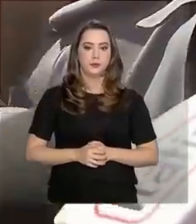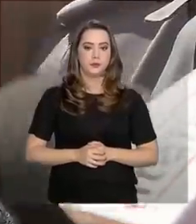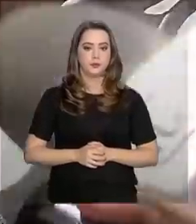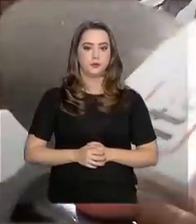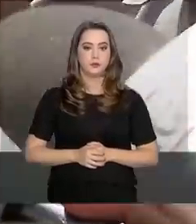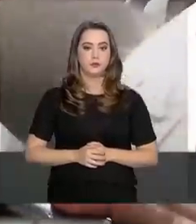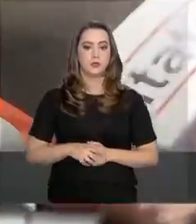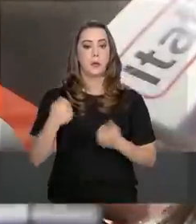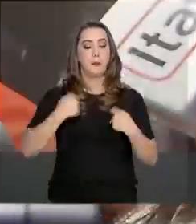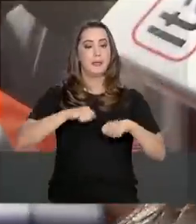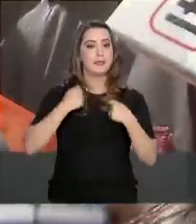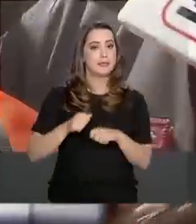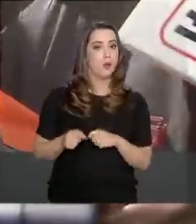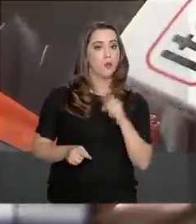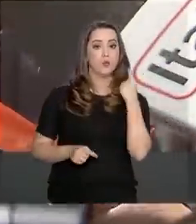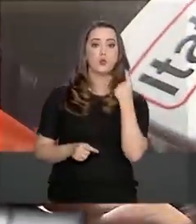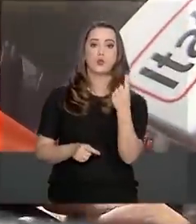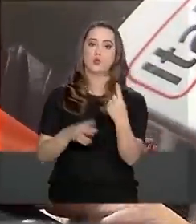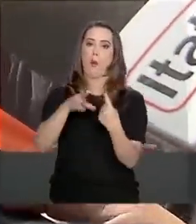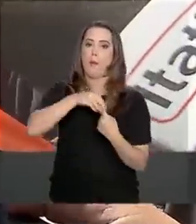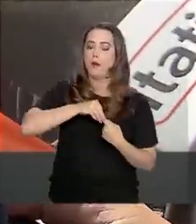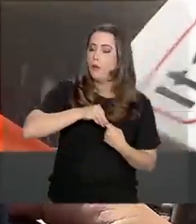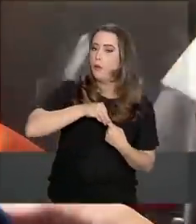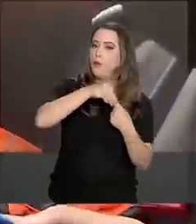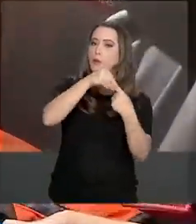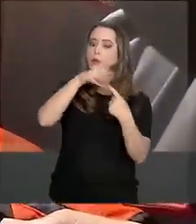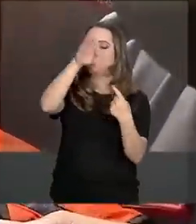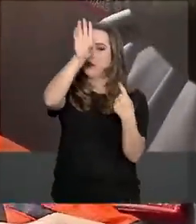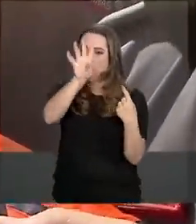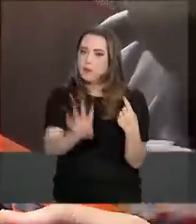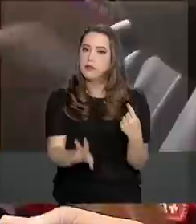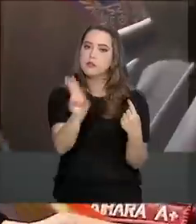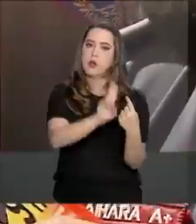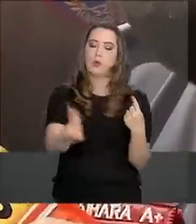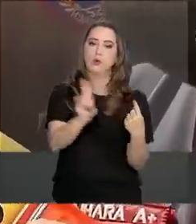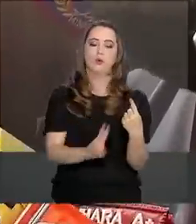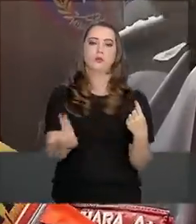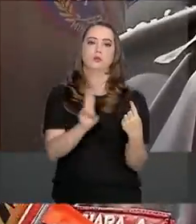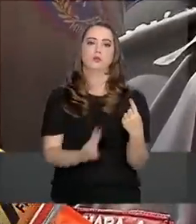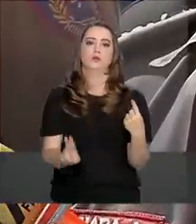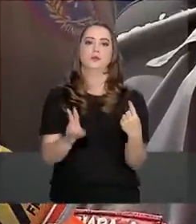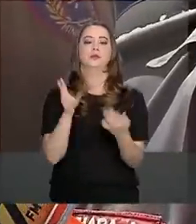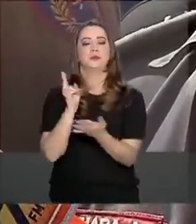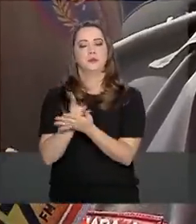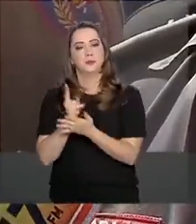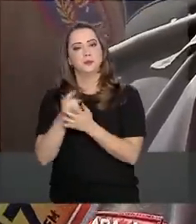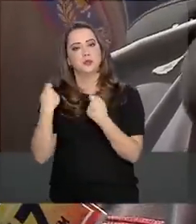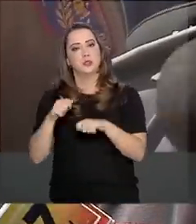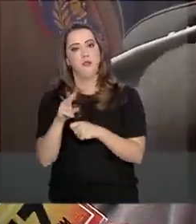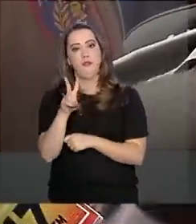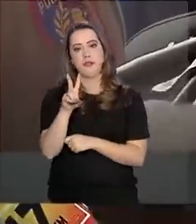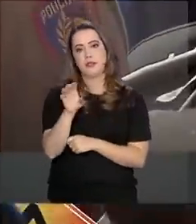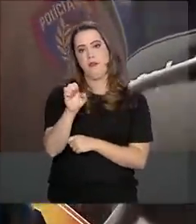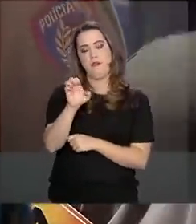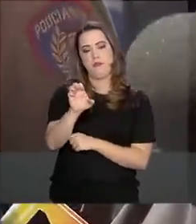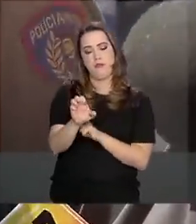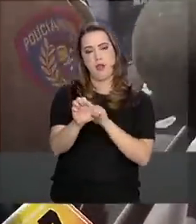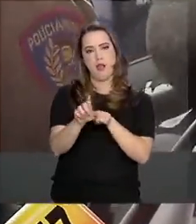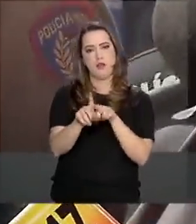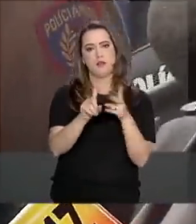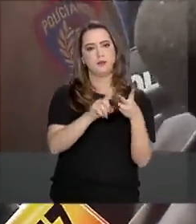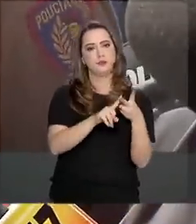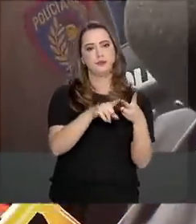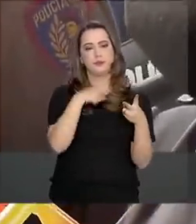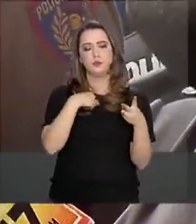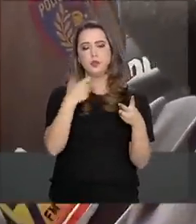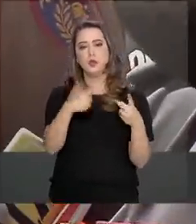A unificação das listas, estão sendo feitas a unificação das listas, tanto da Vale, como as listas da Estação